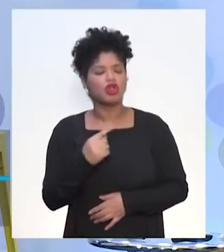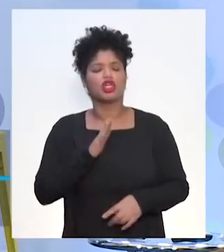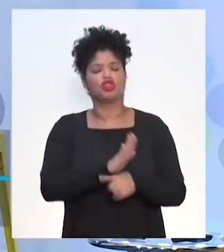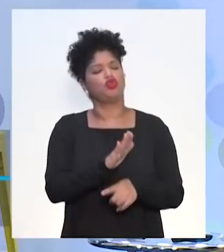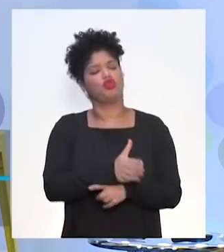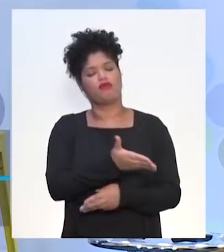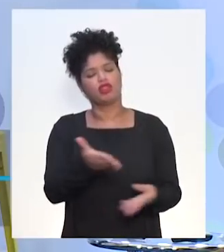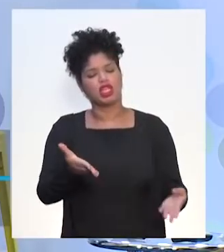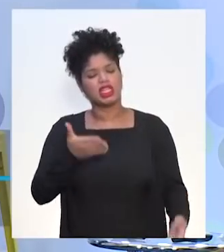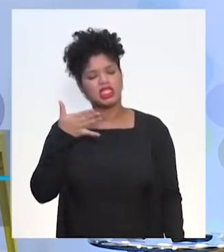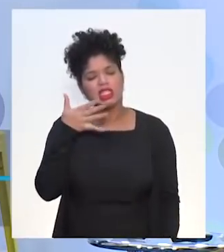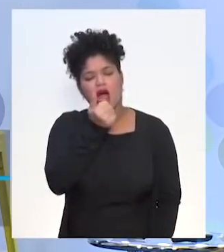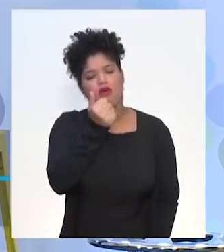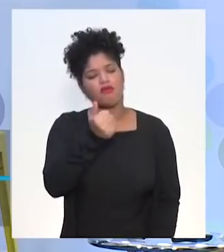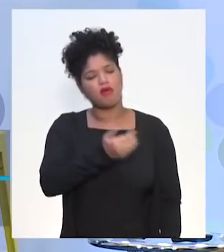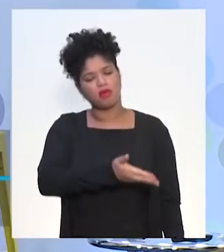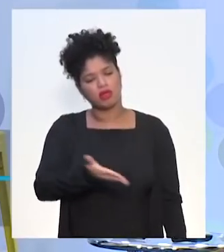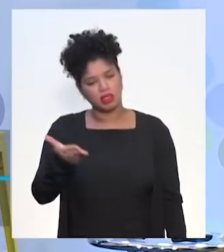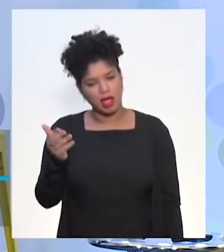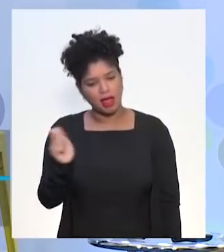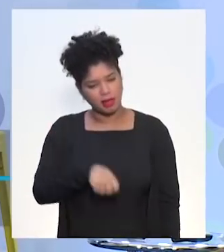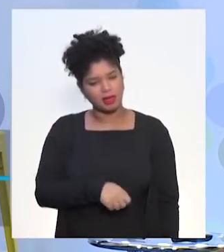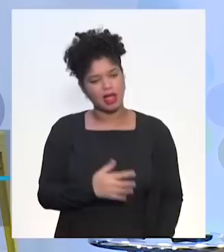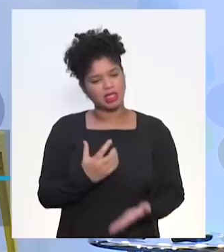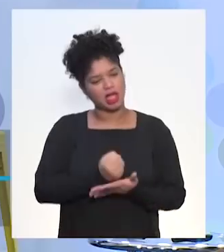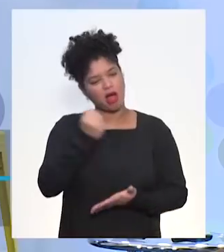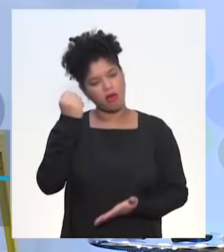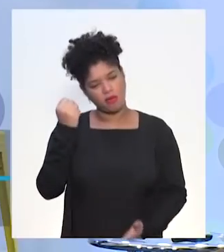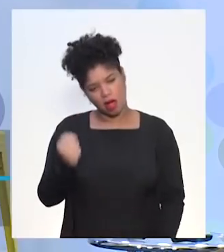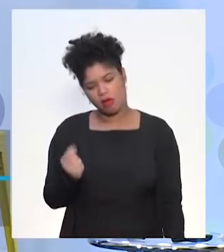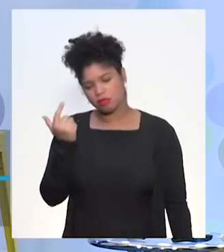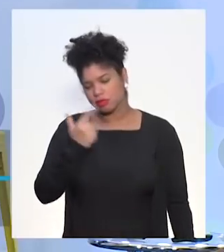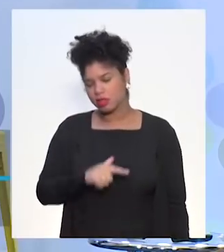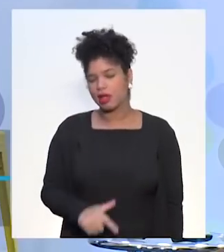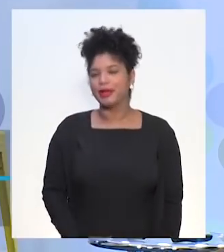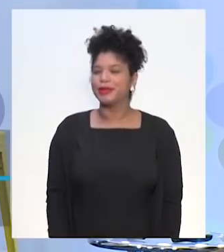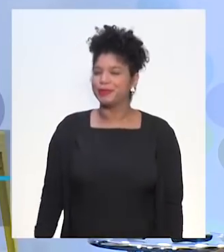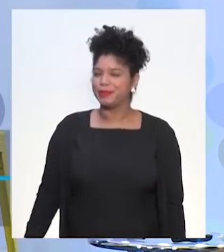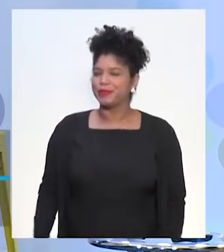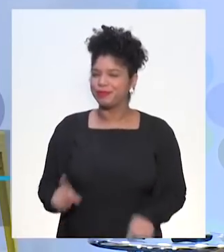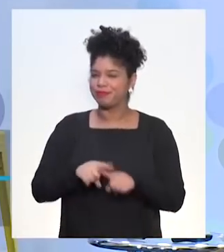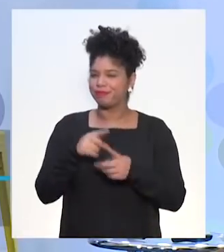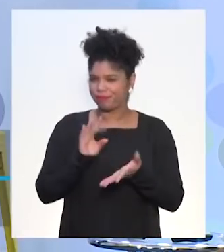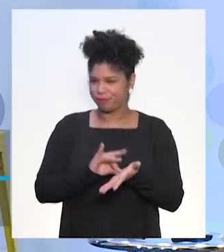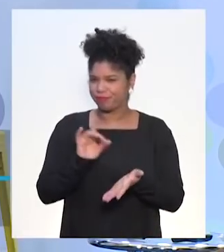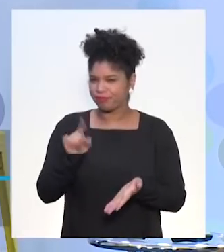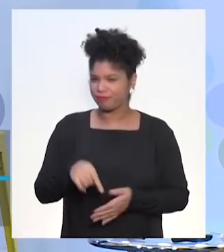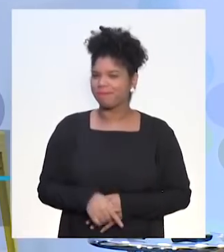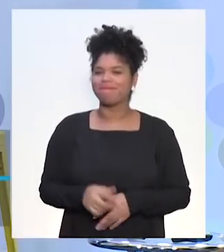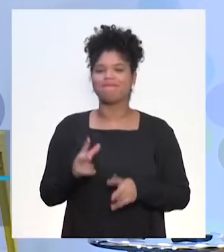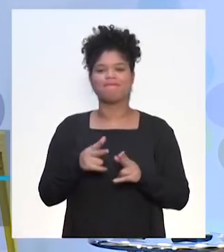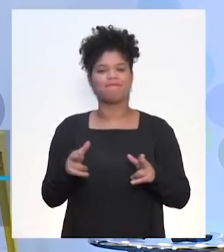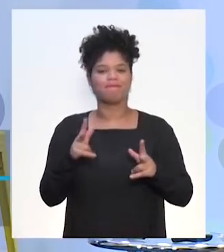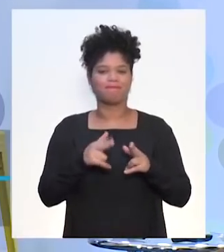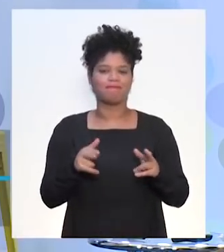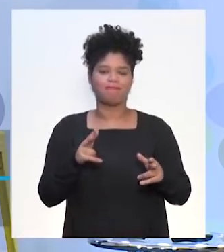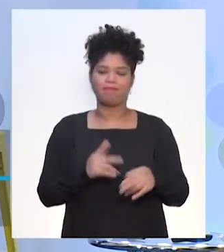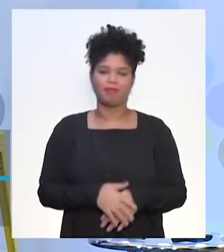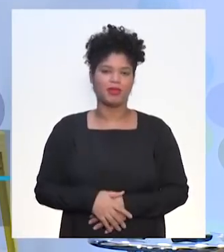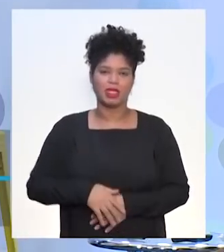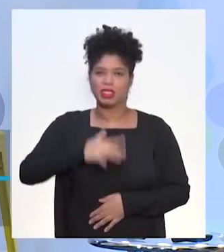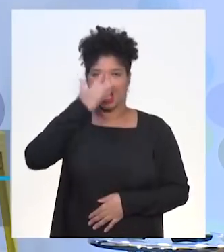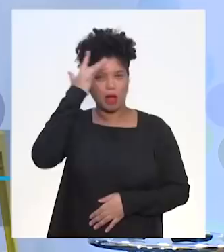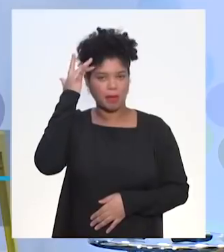Como o medo é uma questão muito instintiva, as pessoas perdem a racionalidade e acabam se